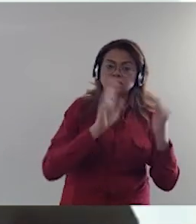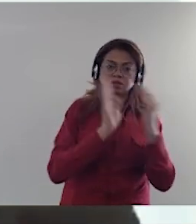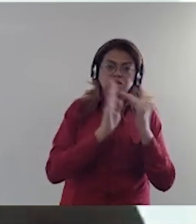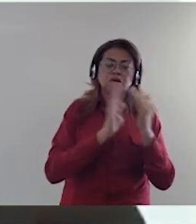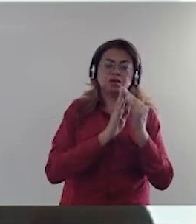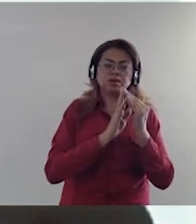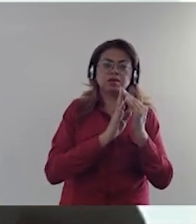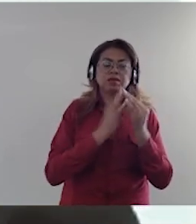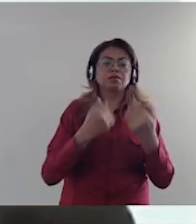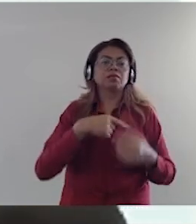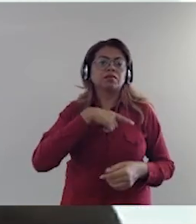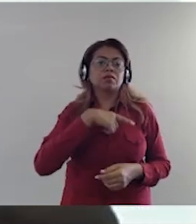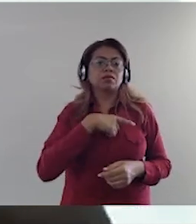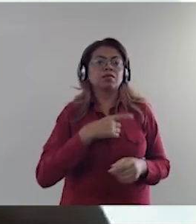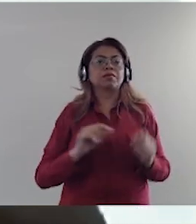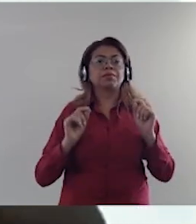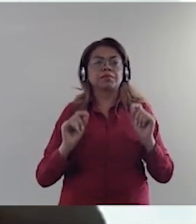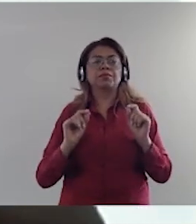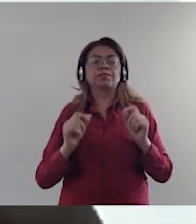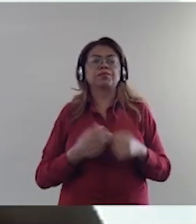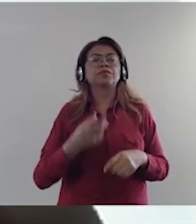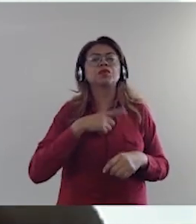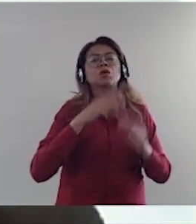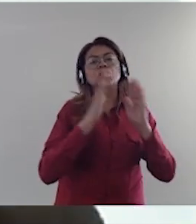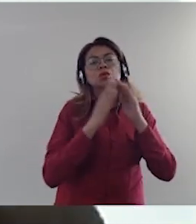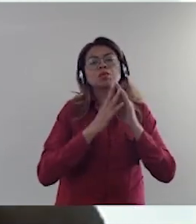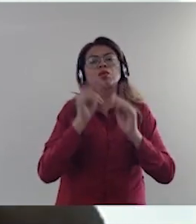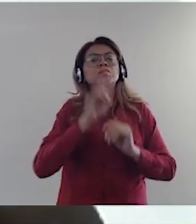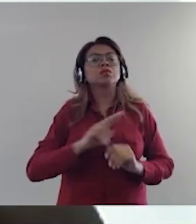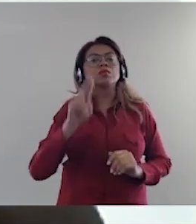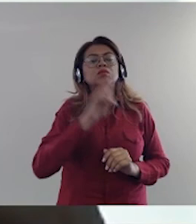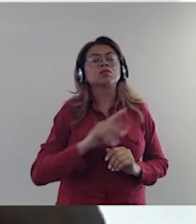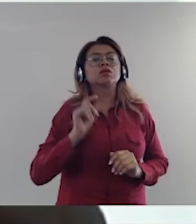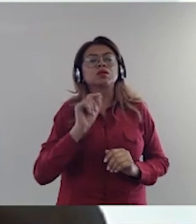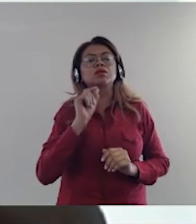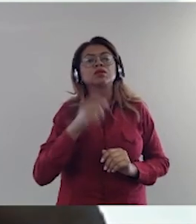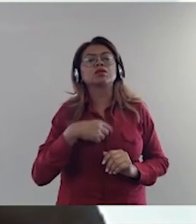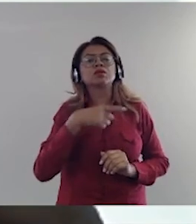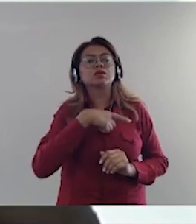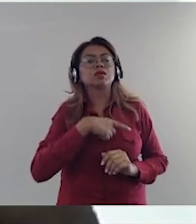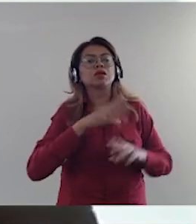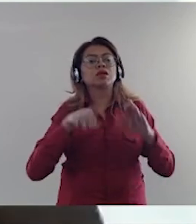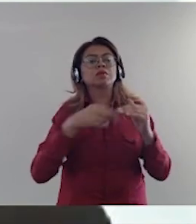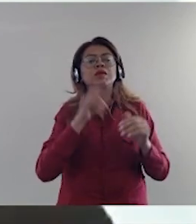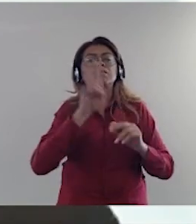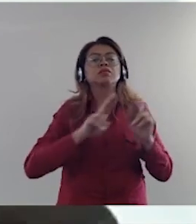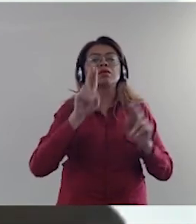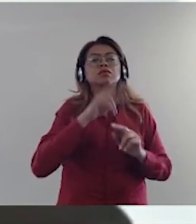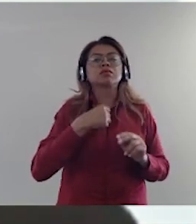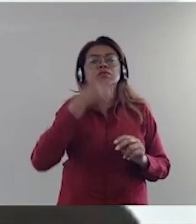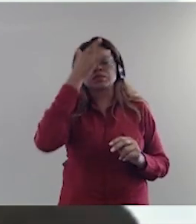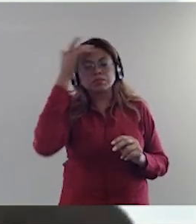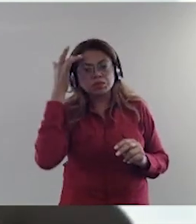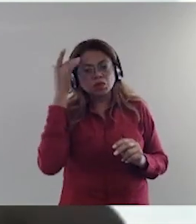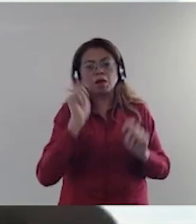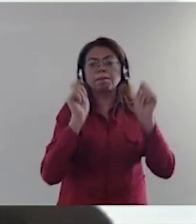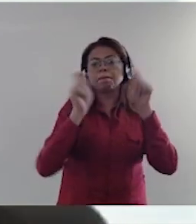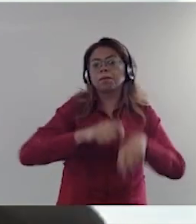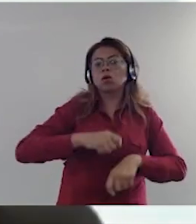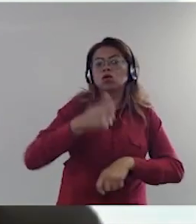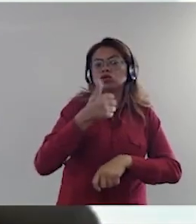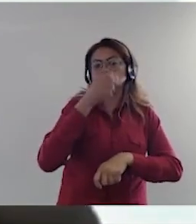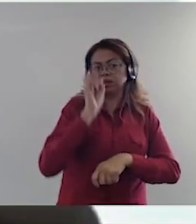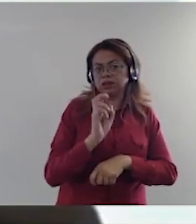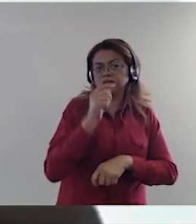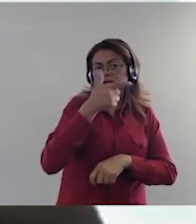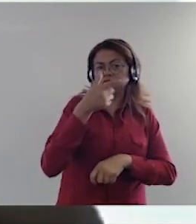que disponha do imóvel para que ele seja ocupado por 10, 15, 20 pessoas, um imóvel de